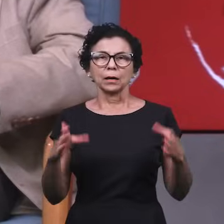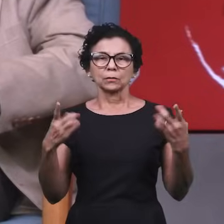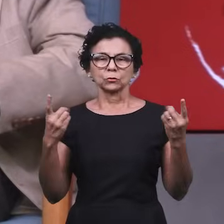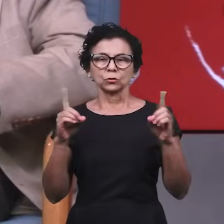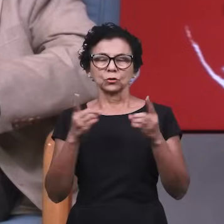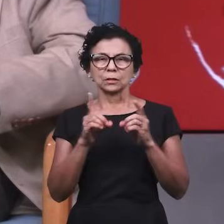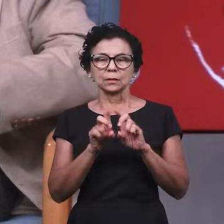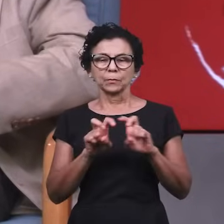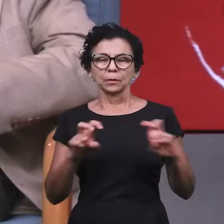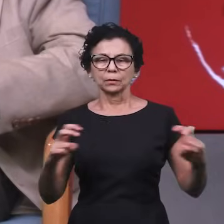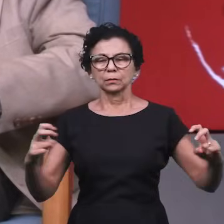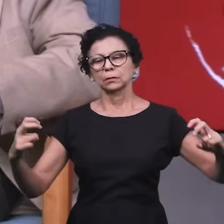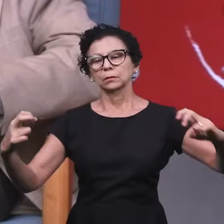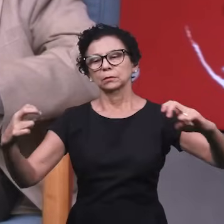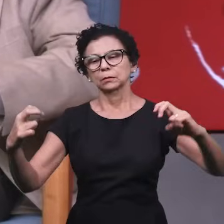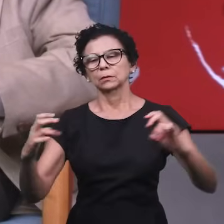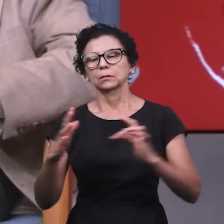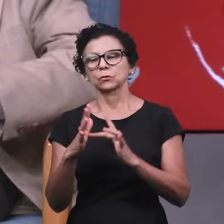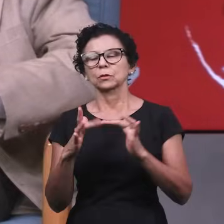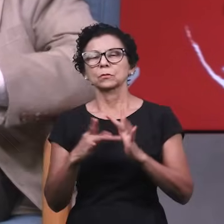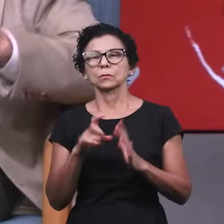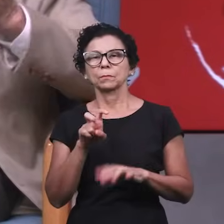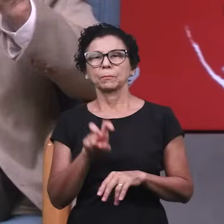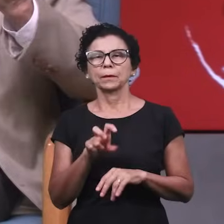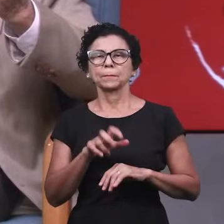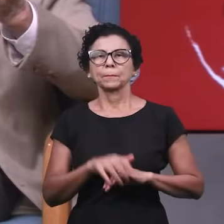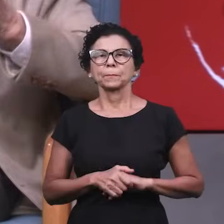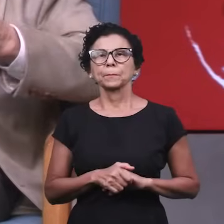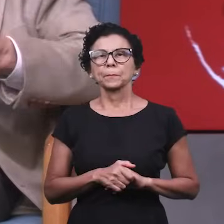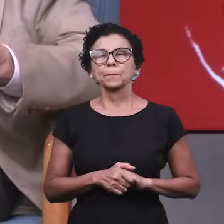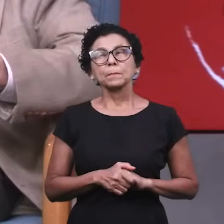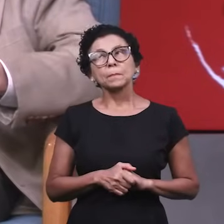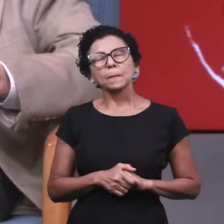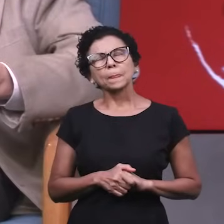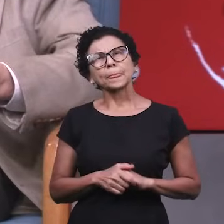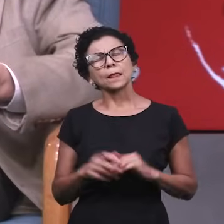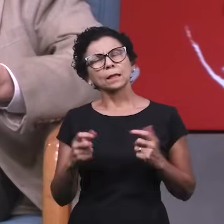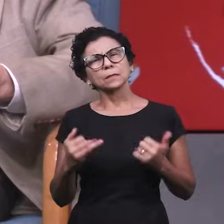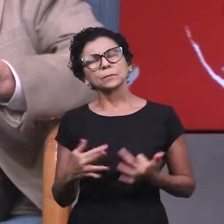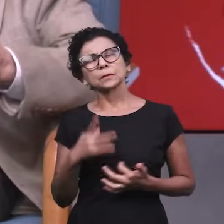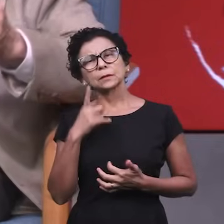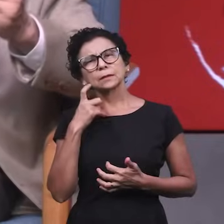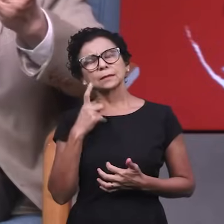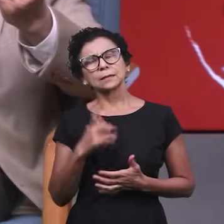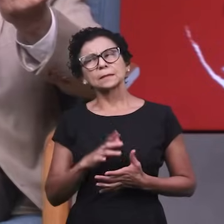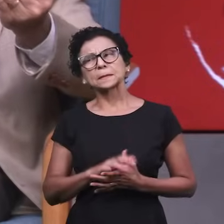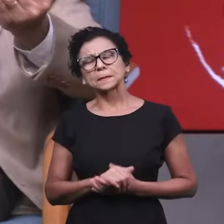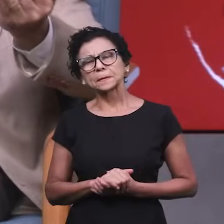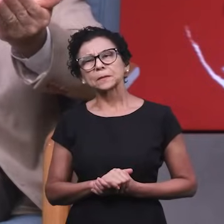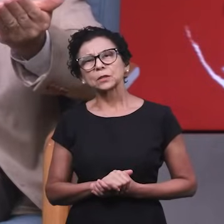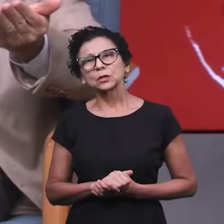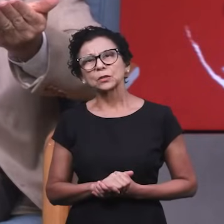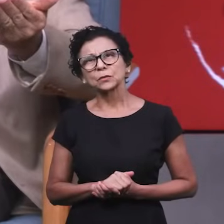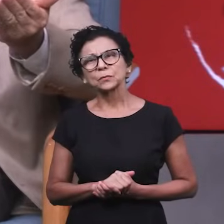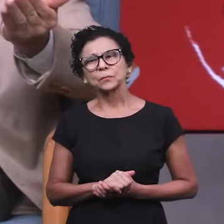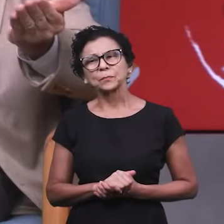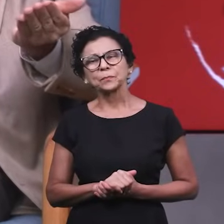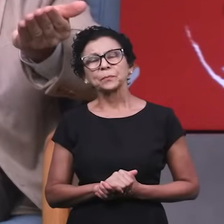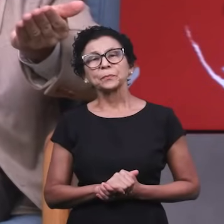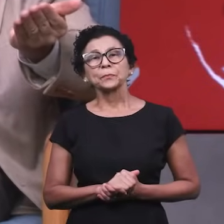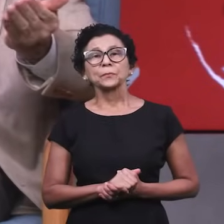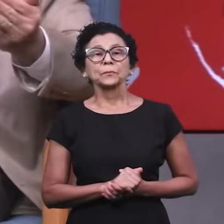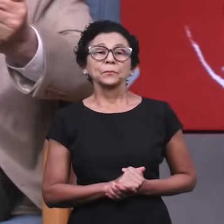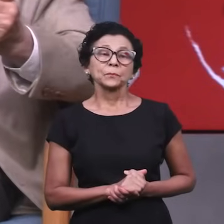Paulo escreve sobre a ceia, ele descreve umas coisas muito interessantes. Eu recebi